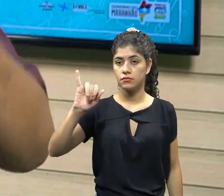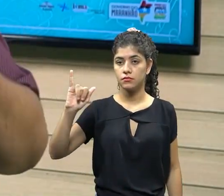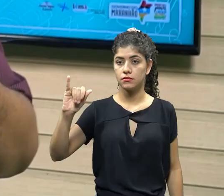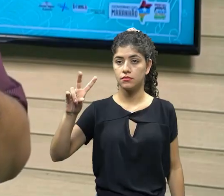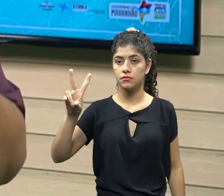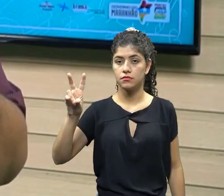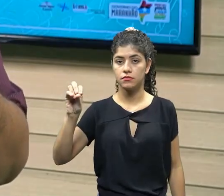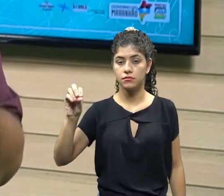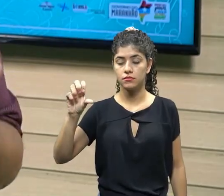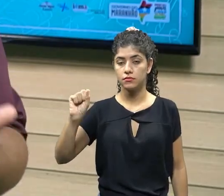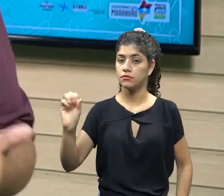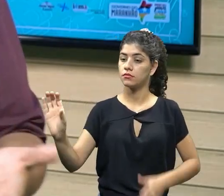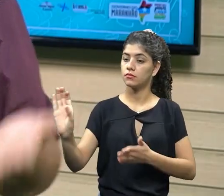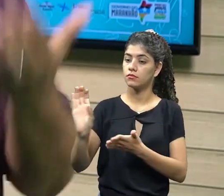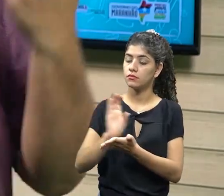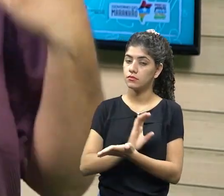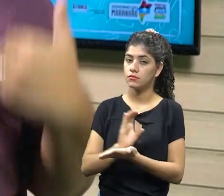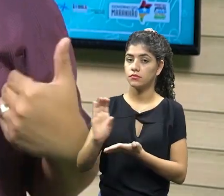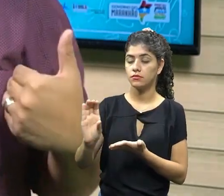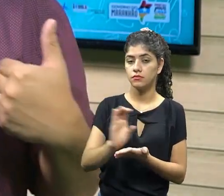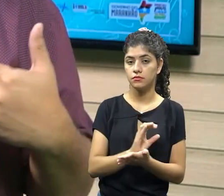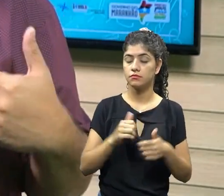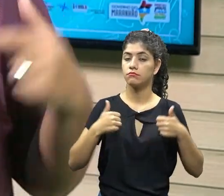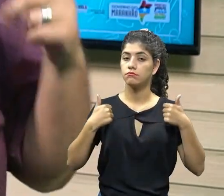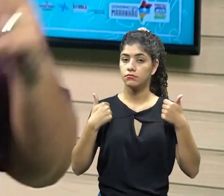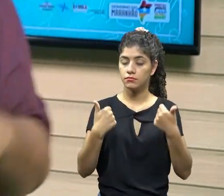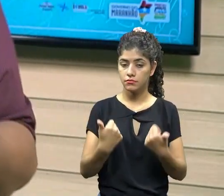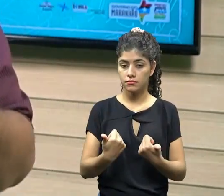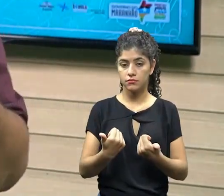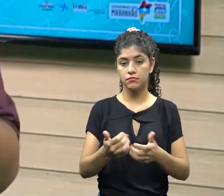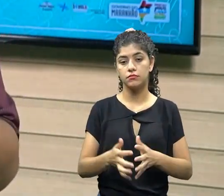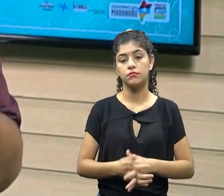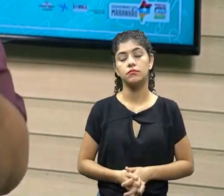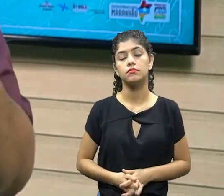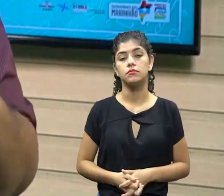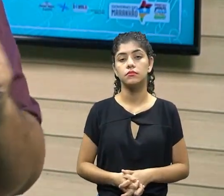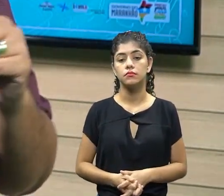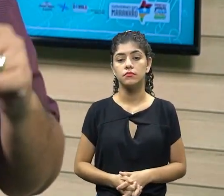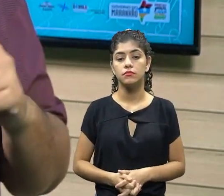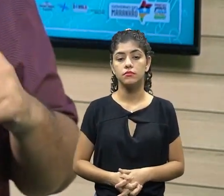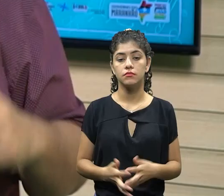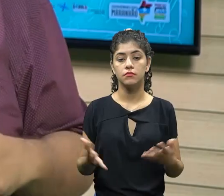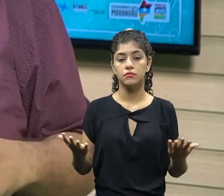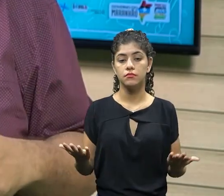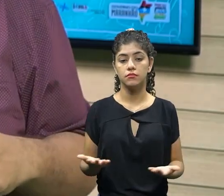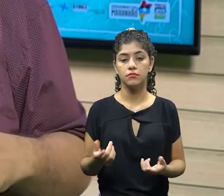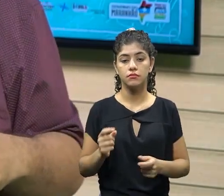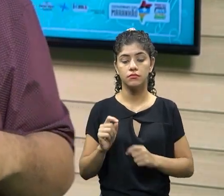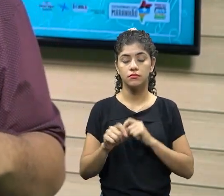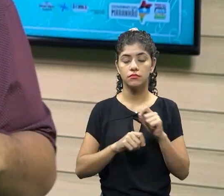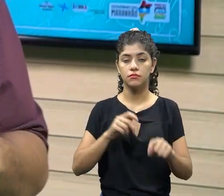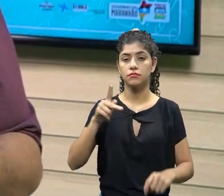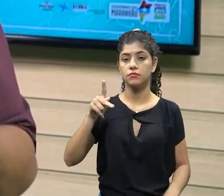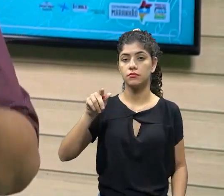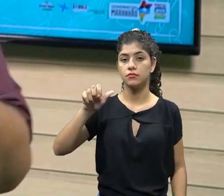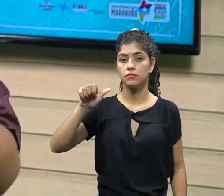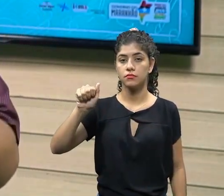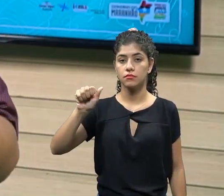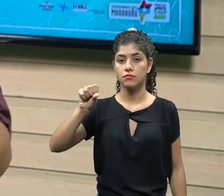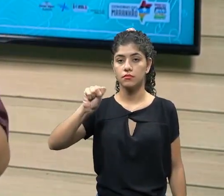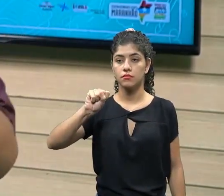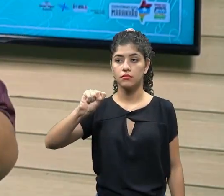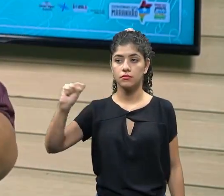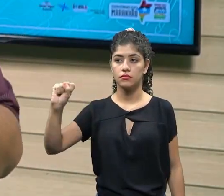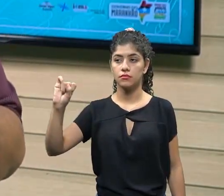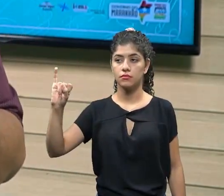forma positiva, né? De forma positiva. A passivo já é os recursos que estão